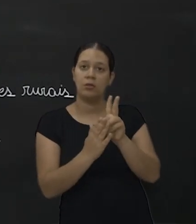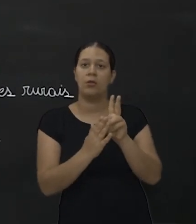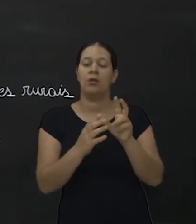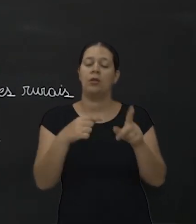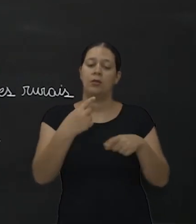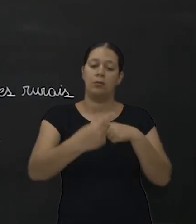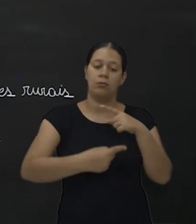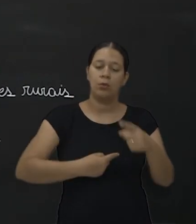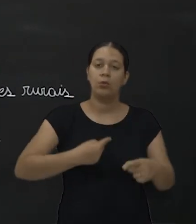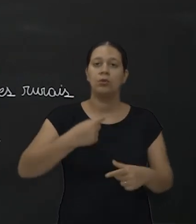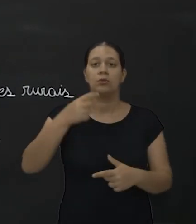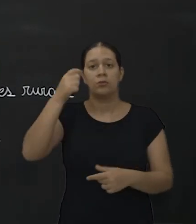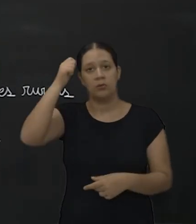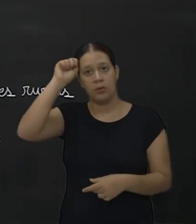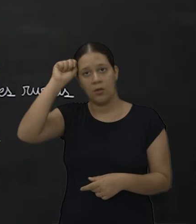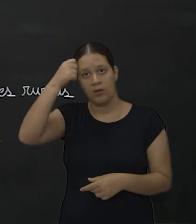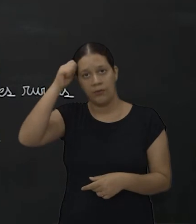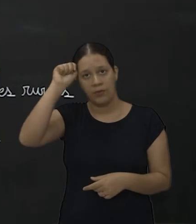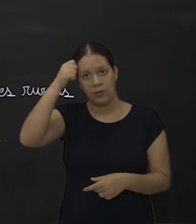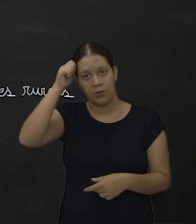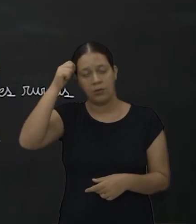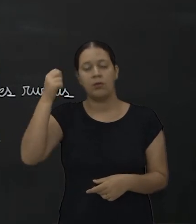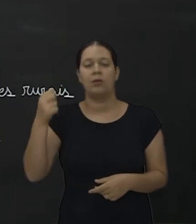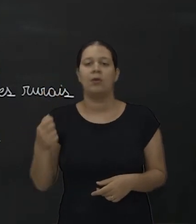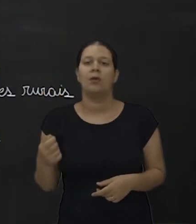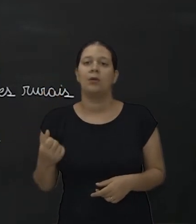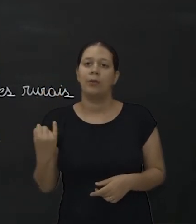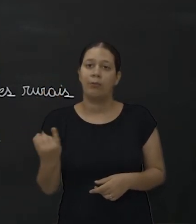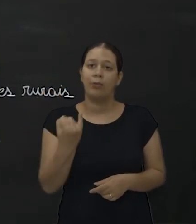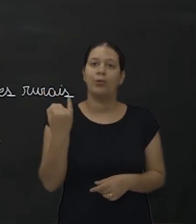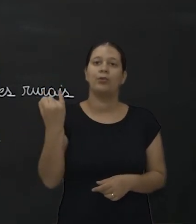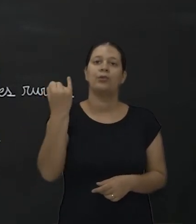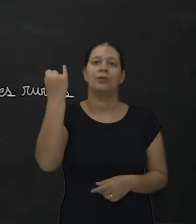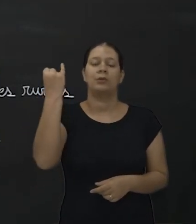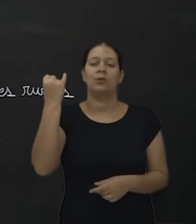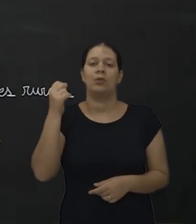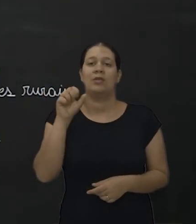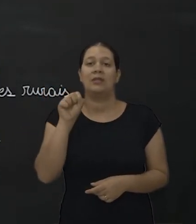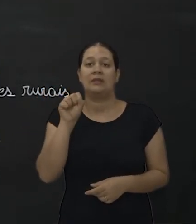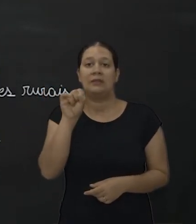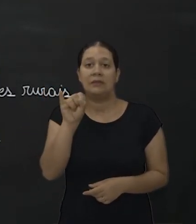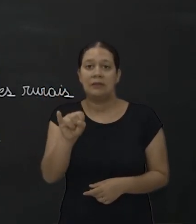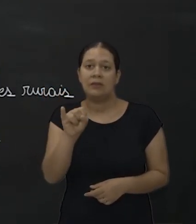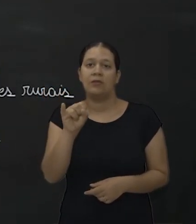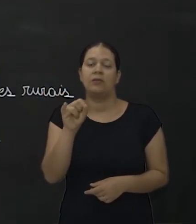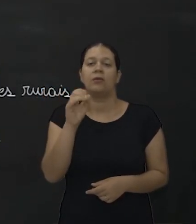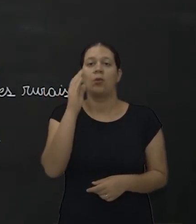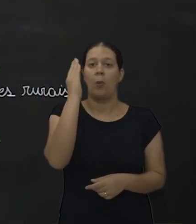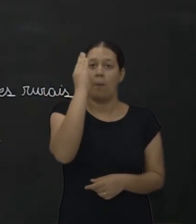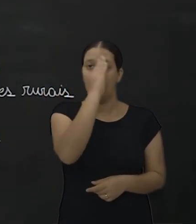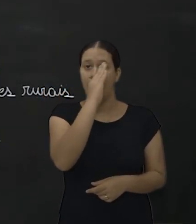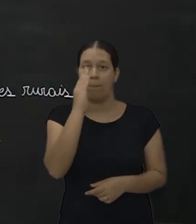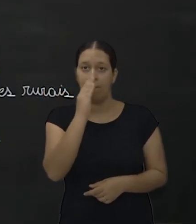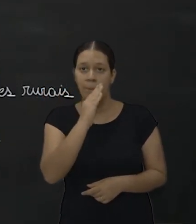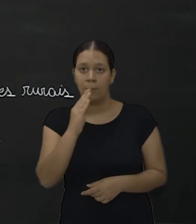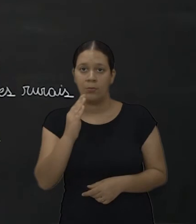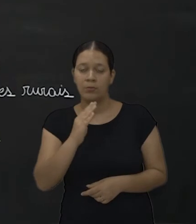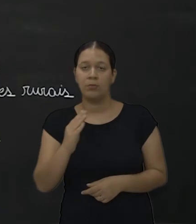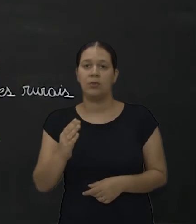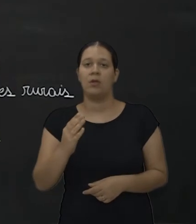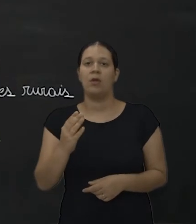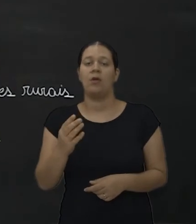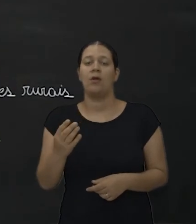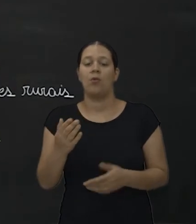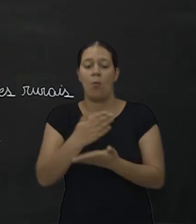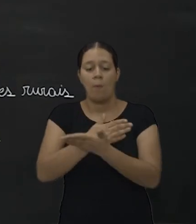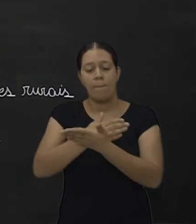africana. Isso é outro aspecto muito importante, porque se o Brasil ele nasce de grandes propriedades, ou